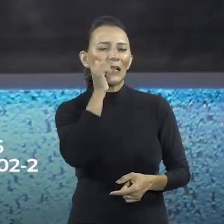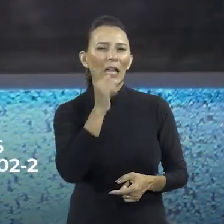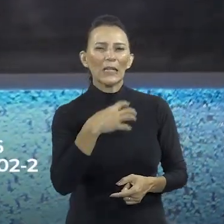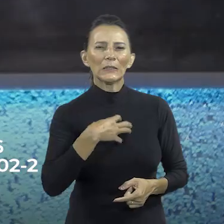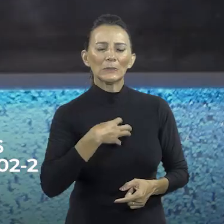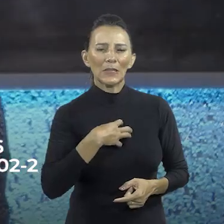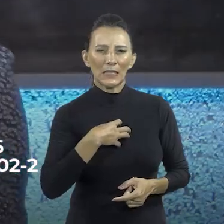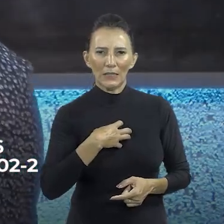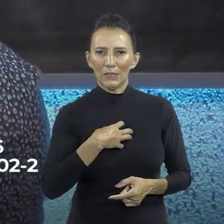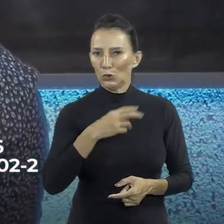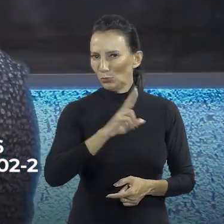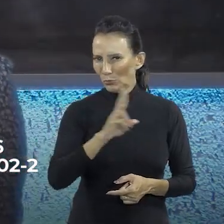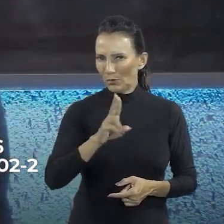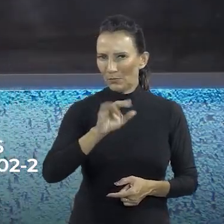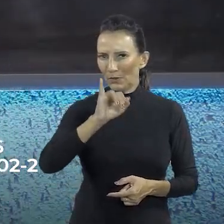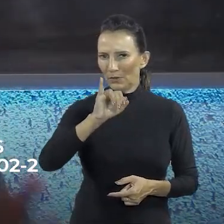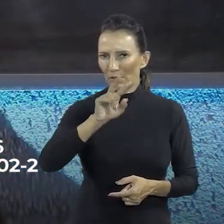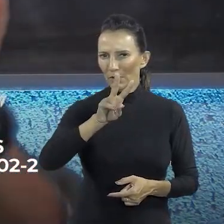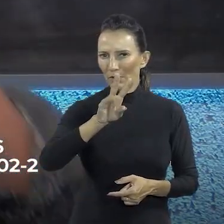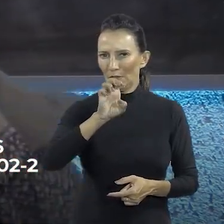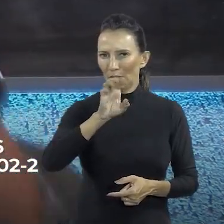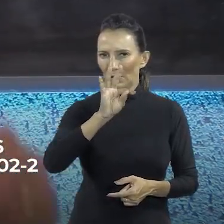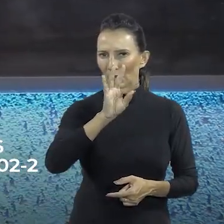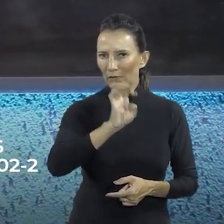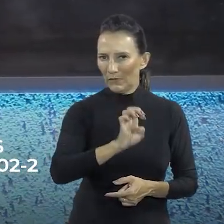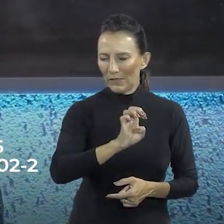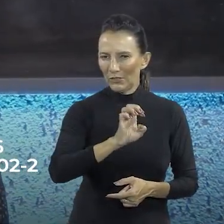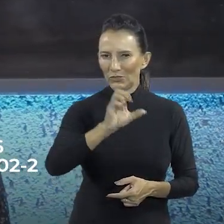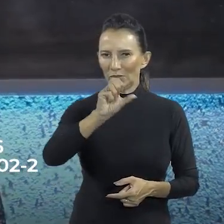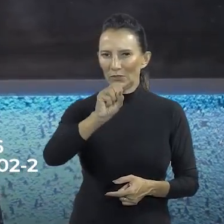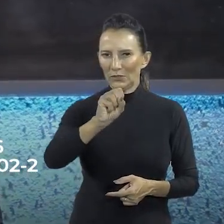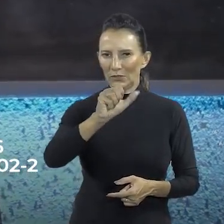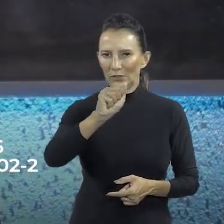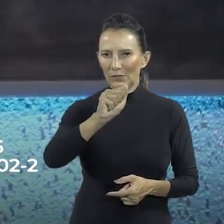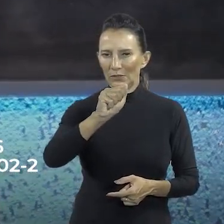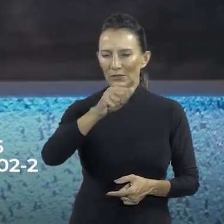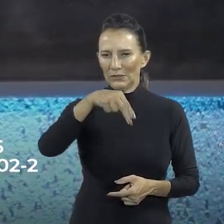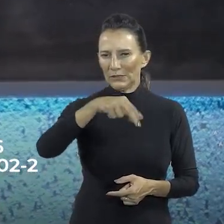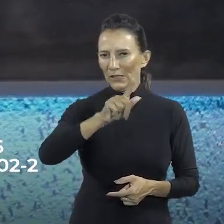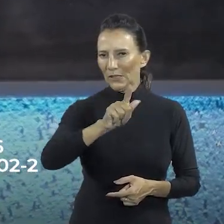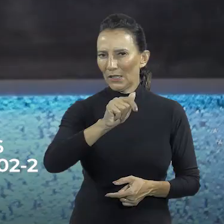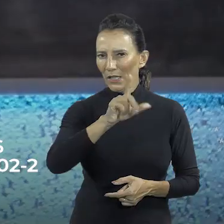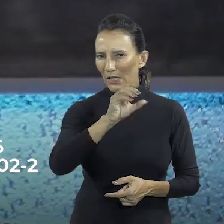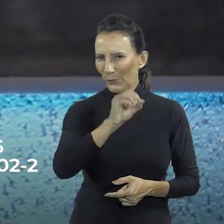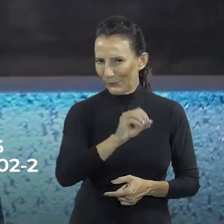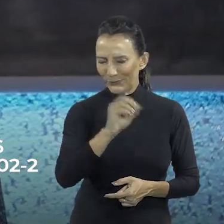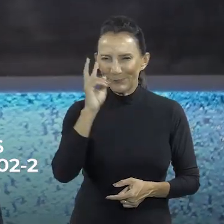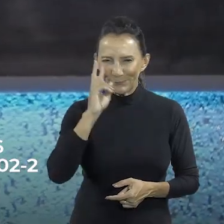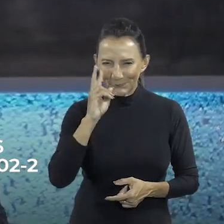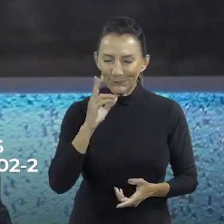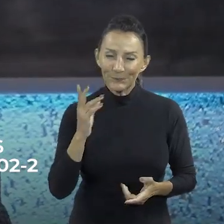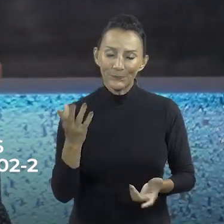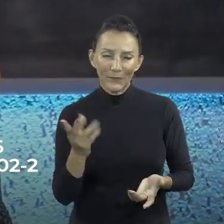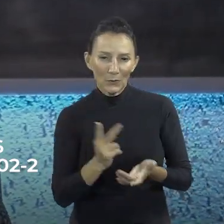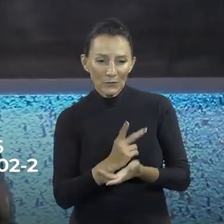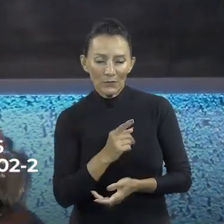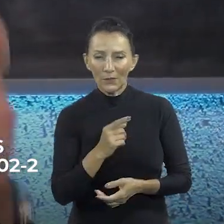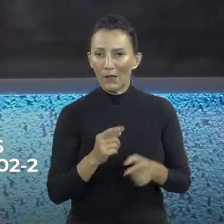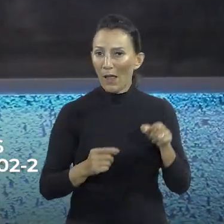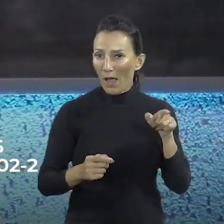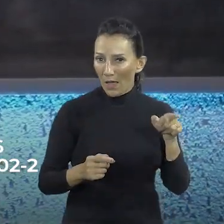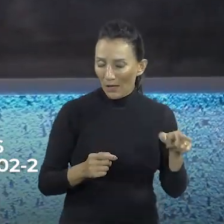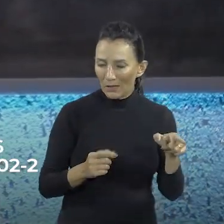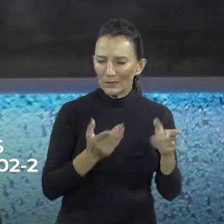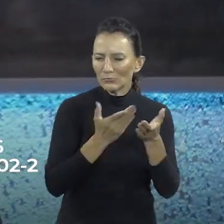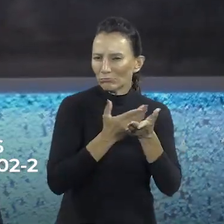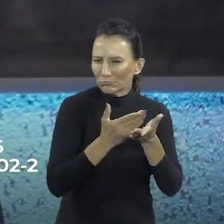chama? Ivete Sangalo. Ivete Sangalo, me socorreram aqui. E a Ivete Sangalo até está começando